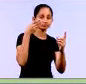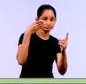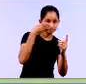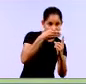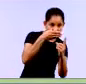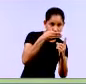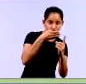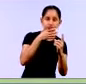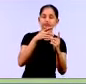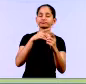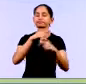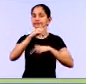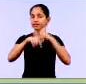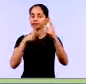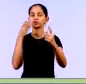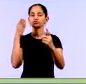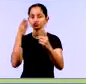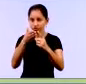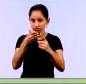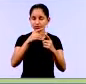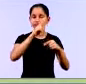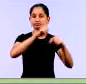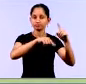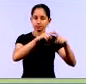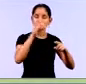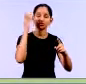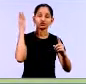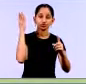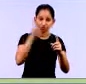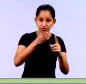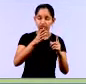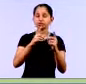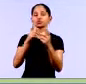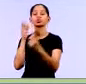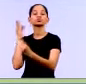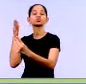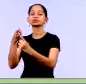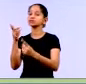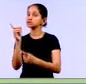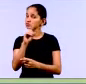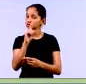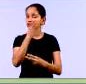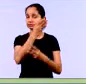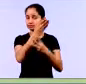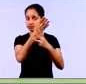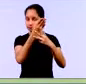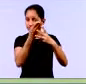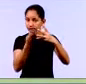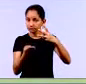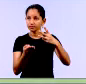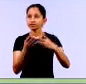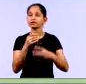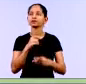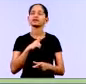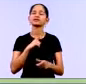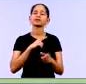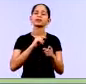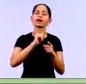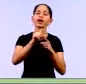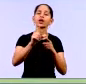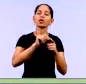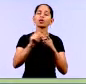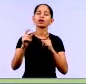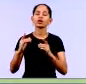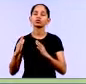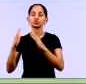seguintes itens. Despesas operacionais na fábrica, ó, custos. Então, este aqui, ó, aluguéis de imóveis,